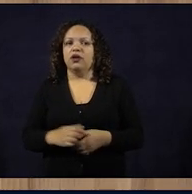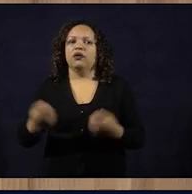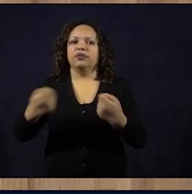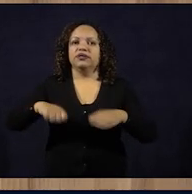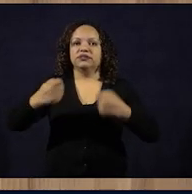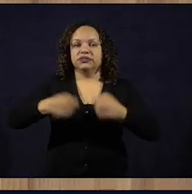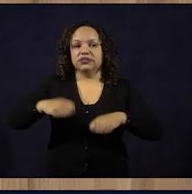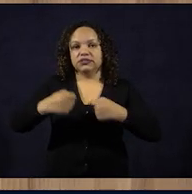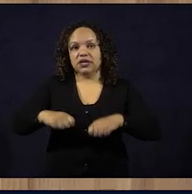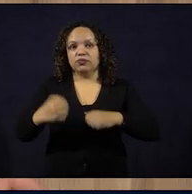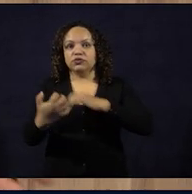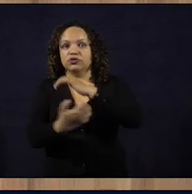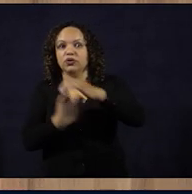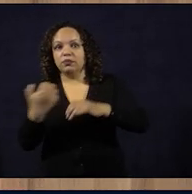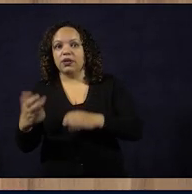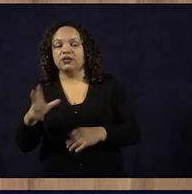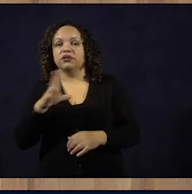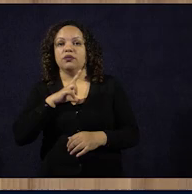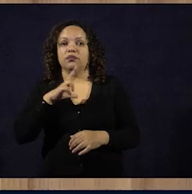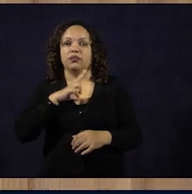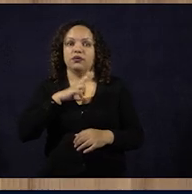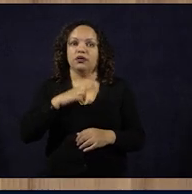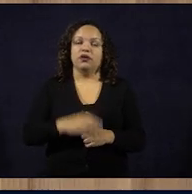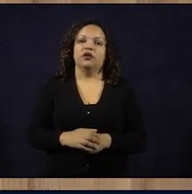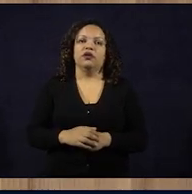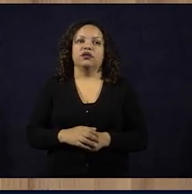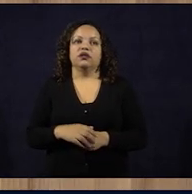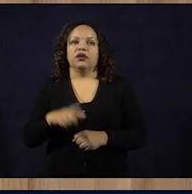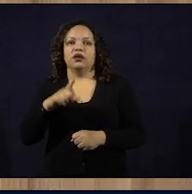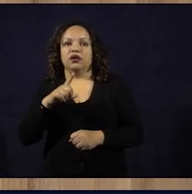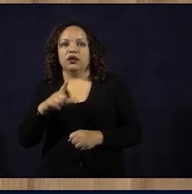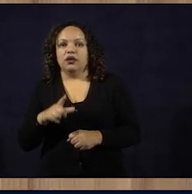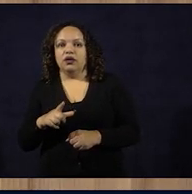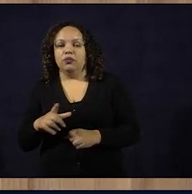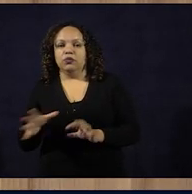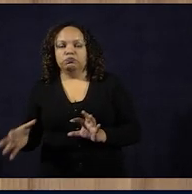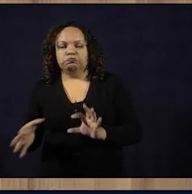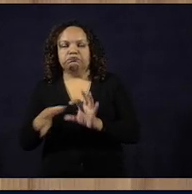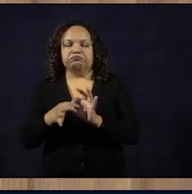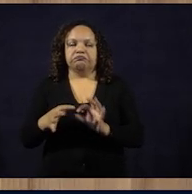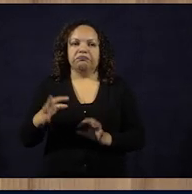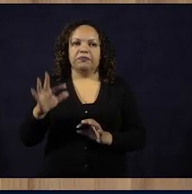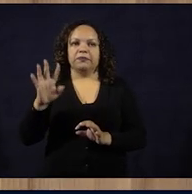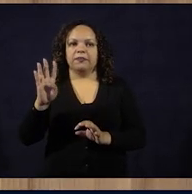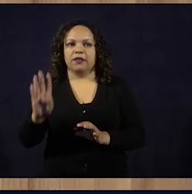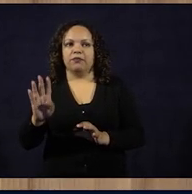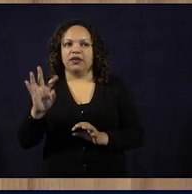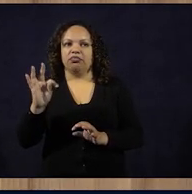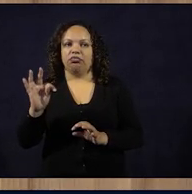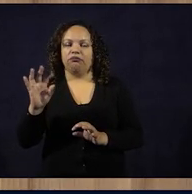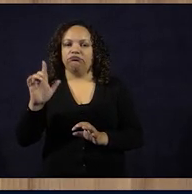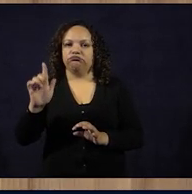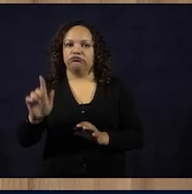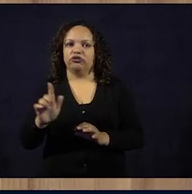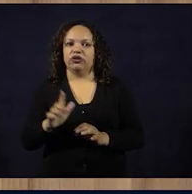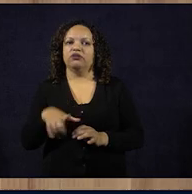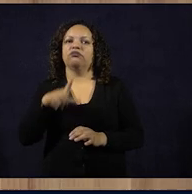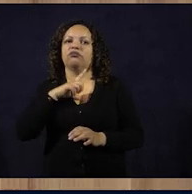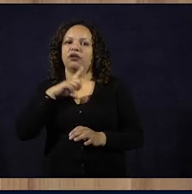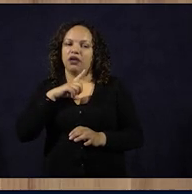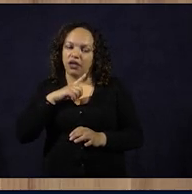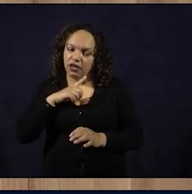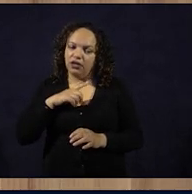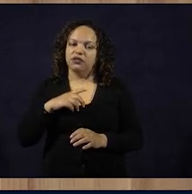nós temos iniciativas Como o próprio BTG que tem com a intelli algumas várias empresas que estão formando né